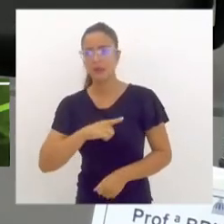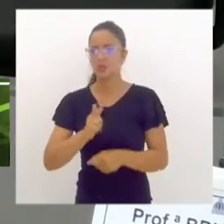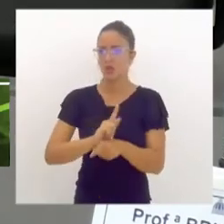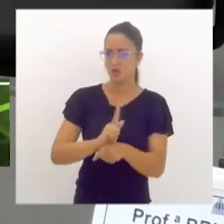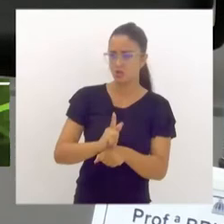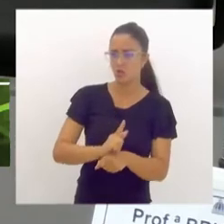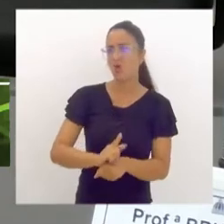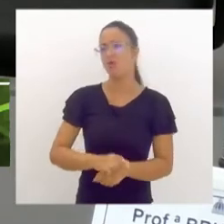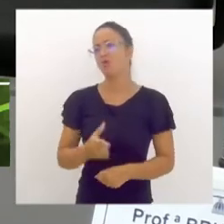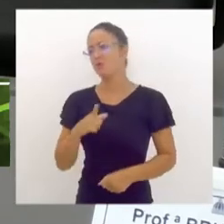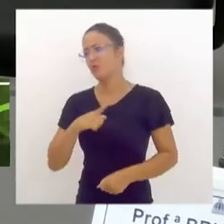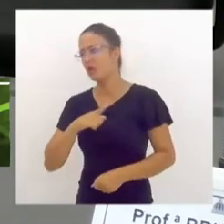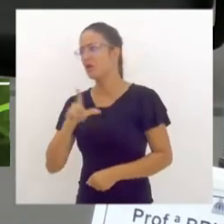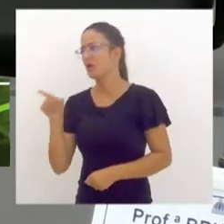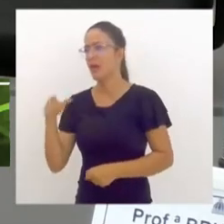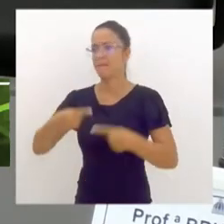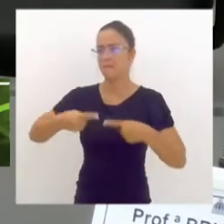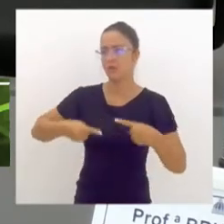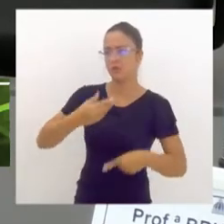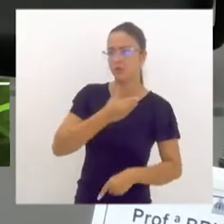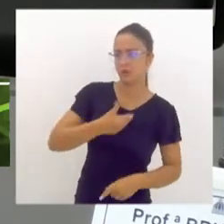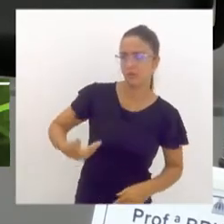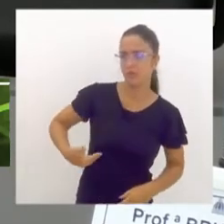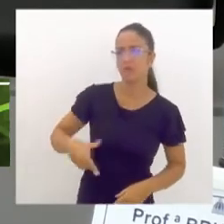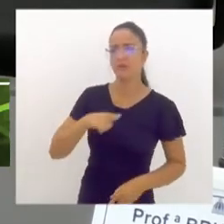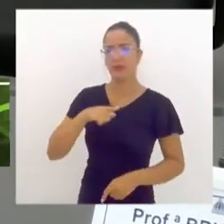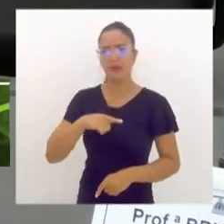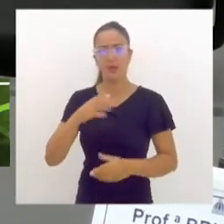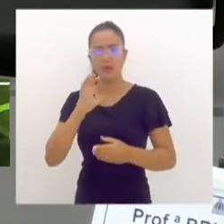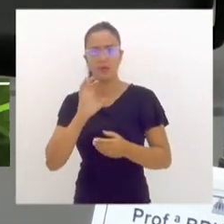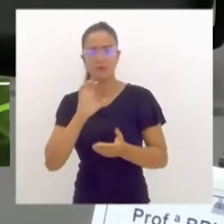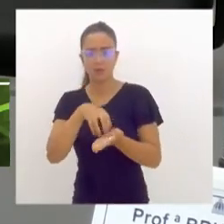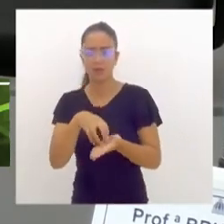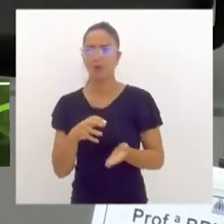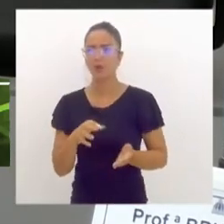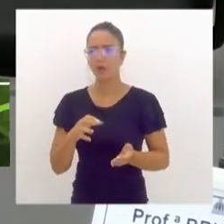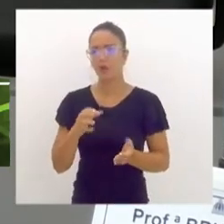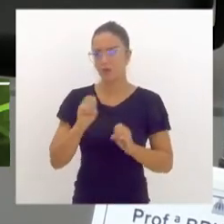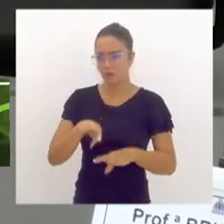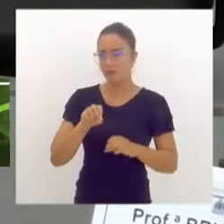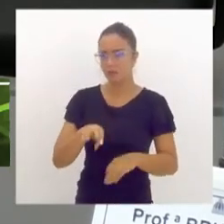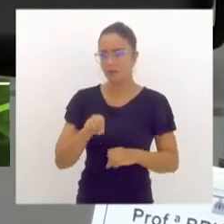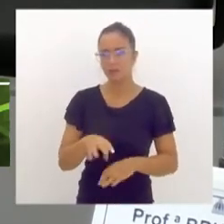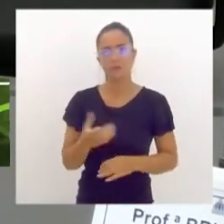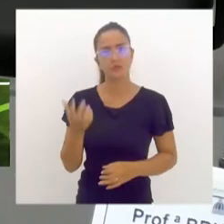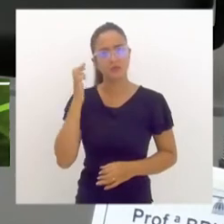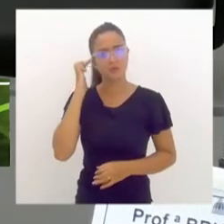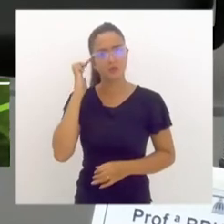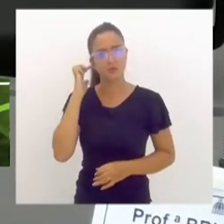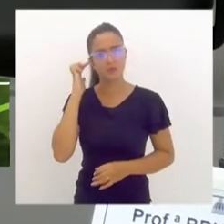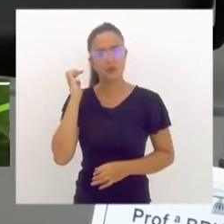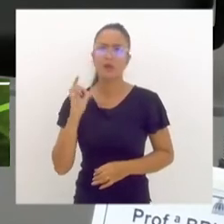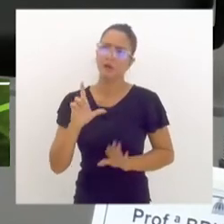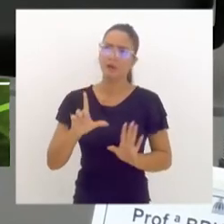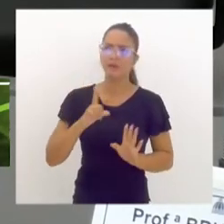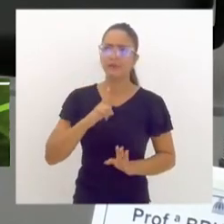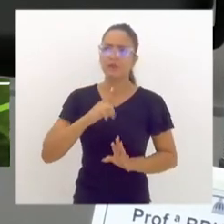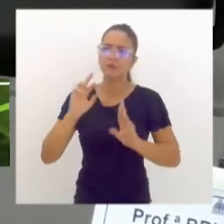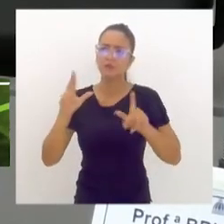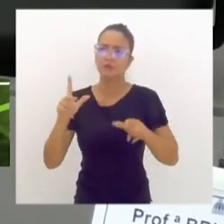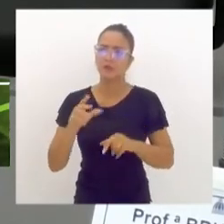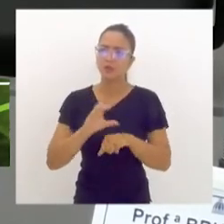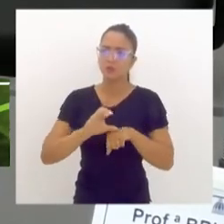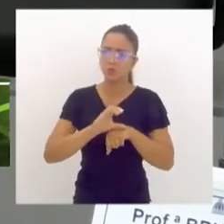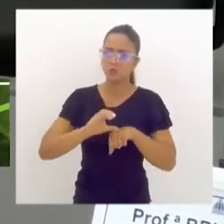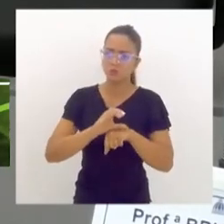das políticas públicas, ainda que o Conselho de Educação tenha uma origem diferente dos conselhos que nasceram pós-Constituição de